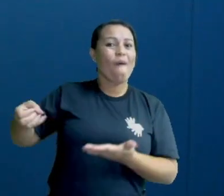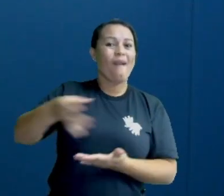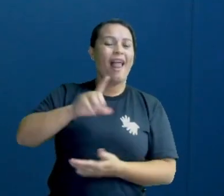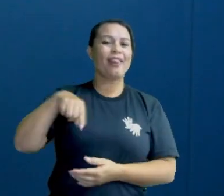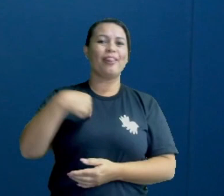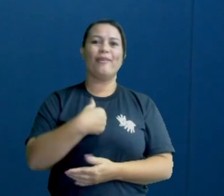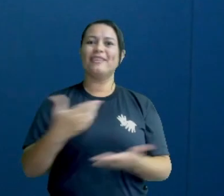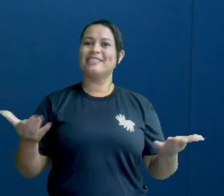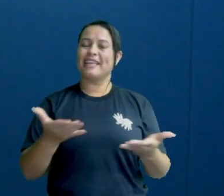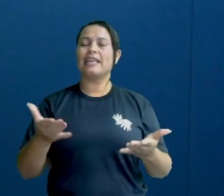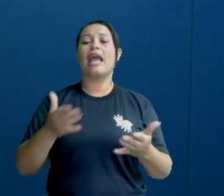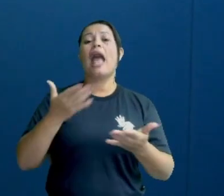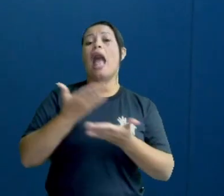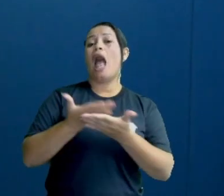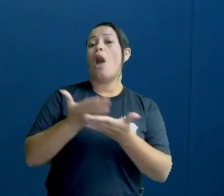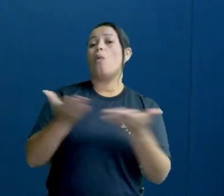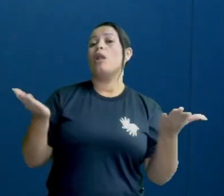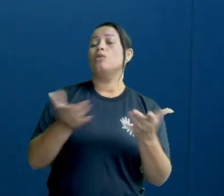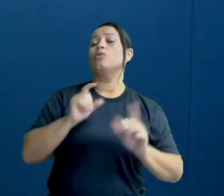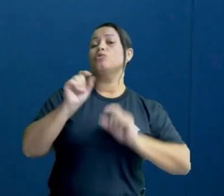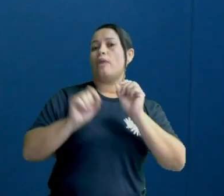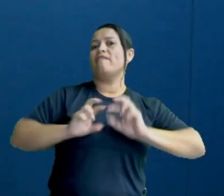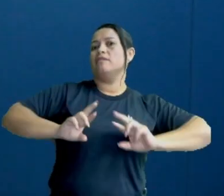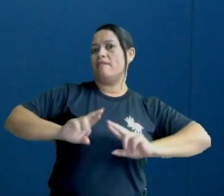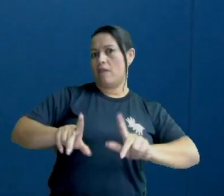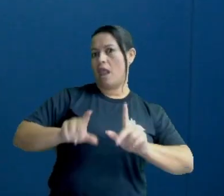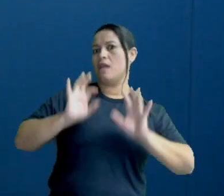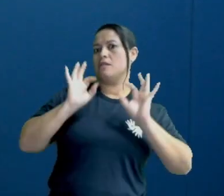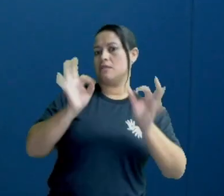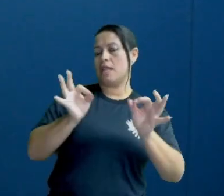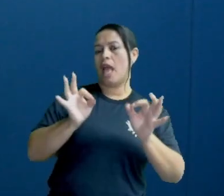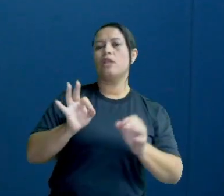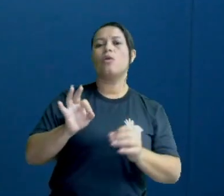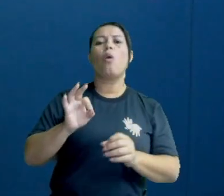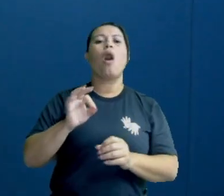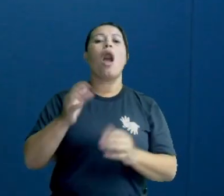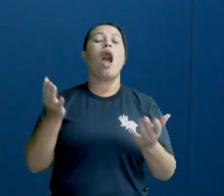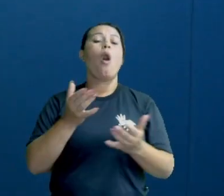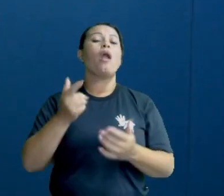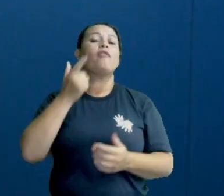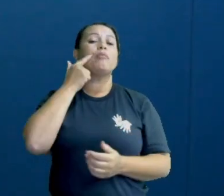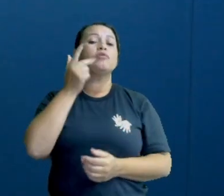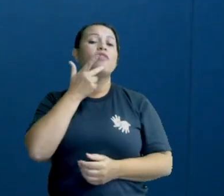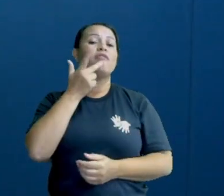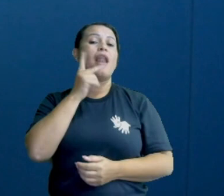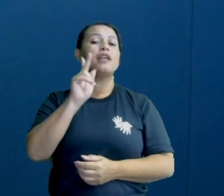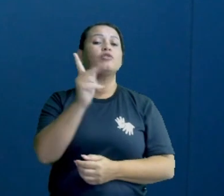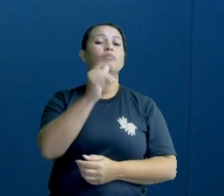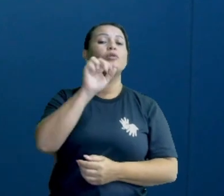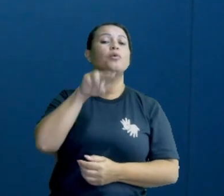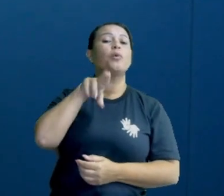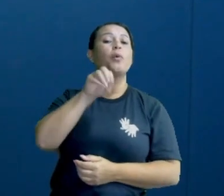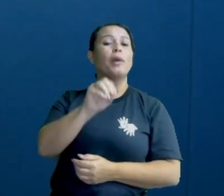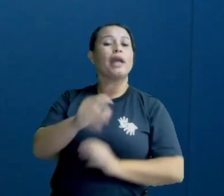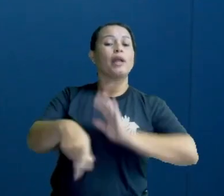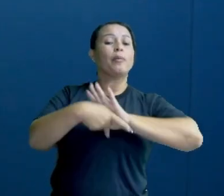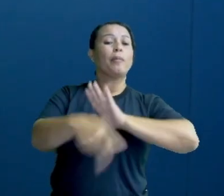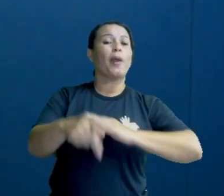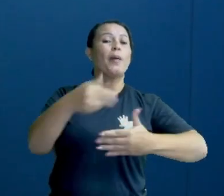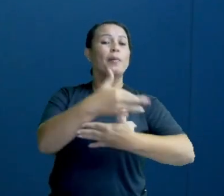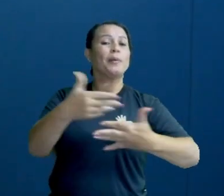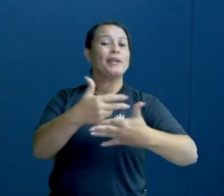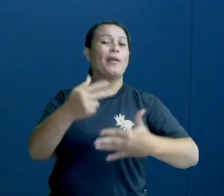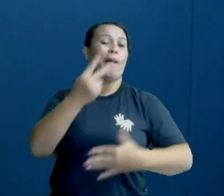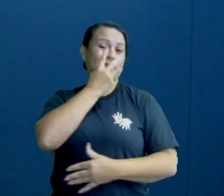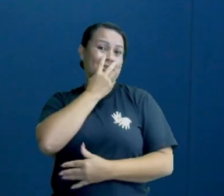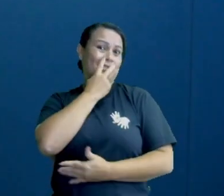certo? Nossa aula de hoje vai ser diferente, tá certo? Nós vamos tratar sobre o hino da nossa cidade,